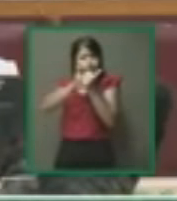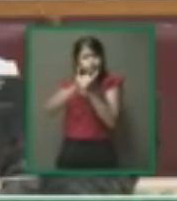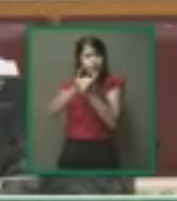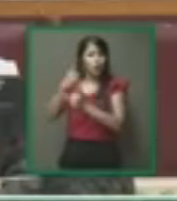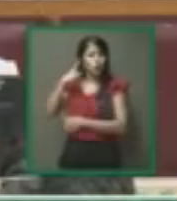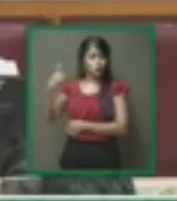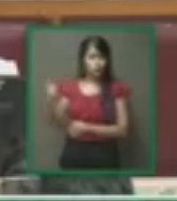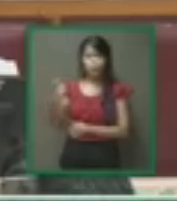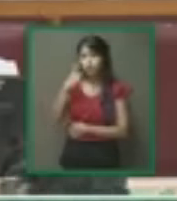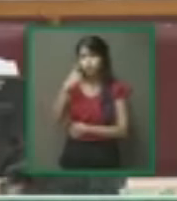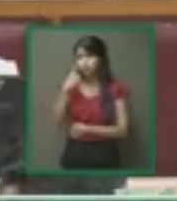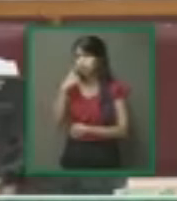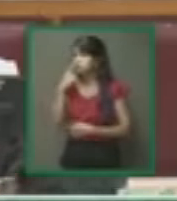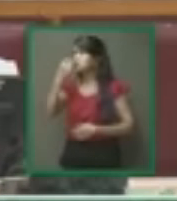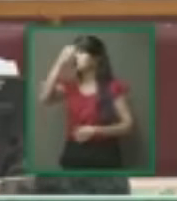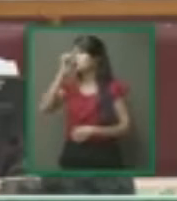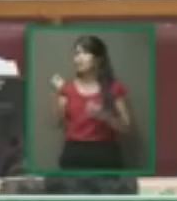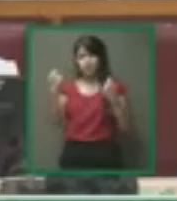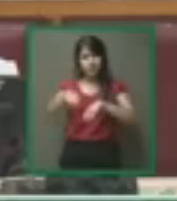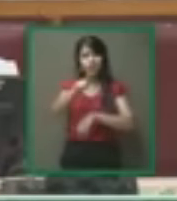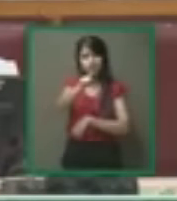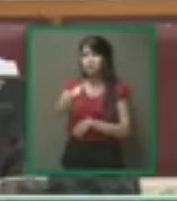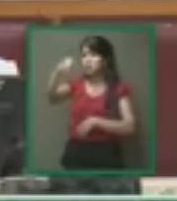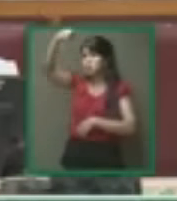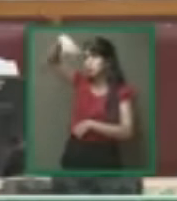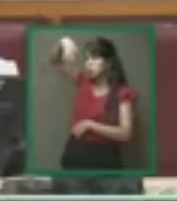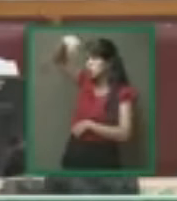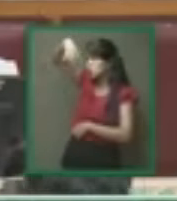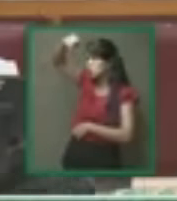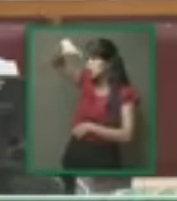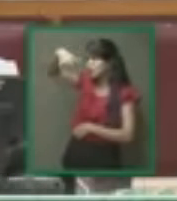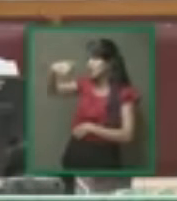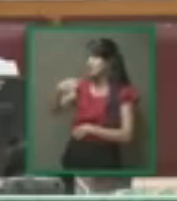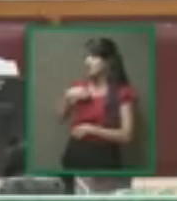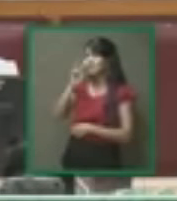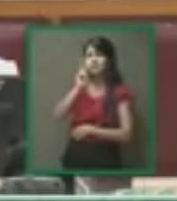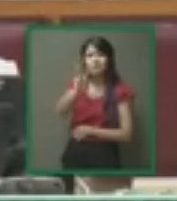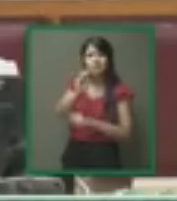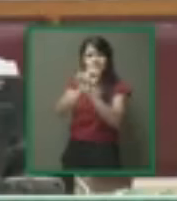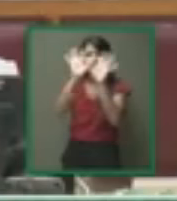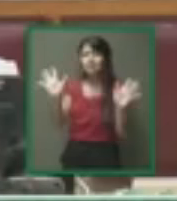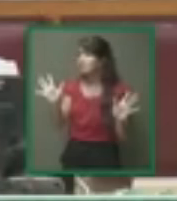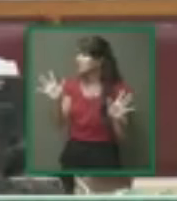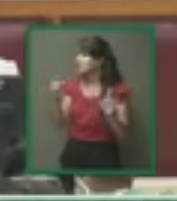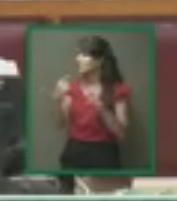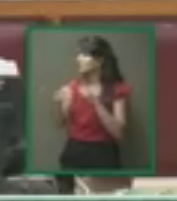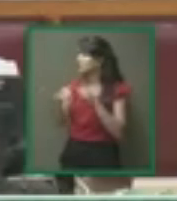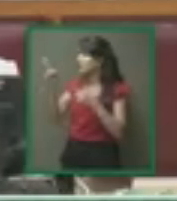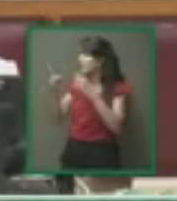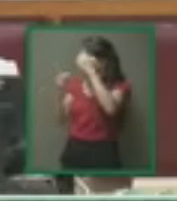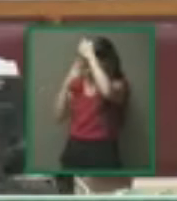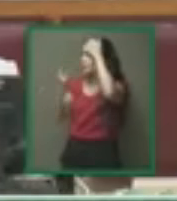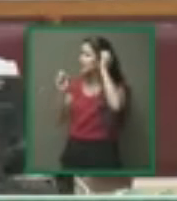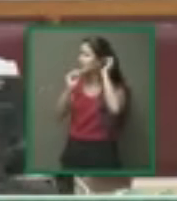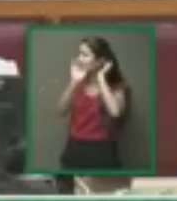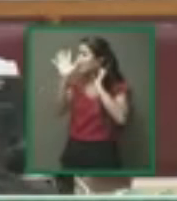áudio. Eu não sei, tem como o senhor ligar uma luz aí, assim, para mim? Engraçado, ali ele está aparecendo